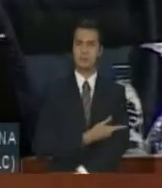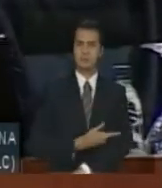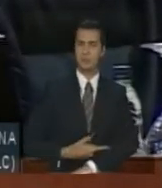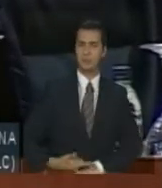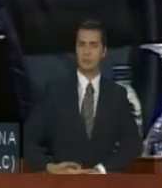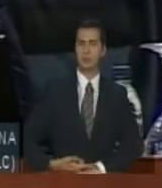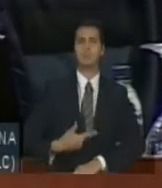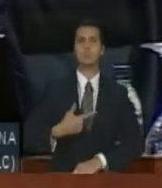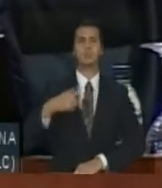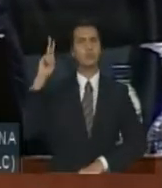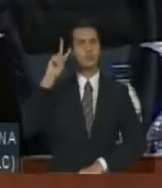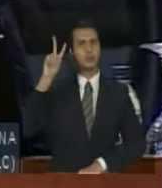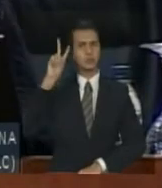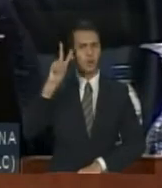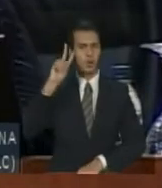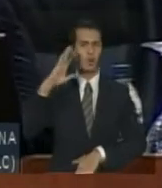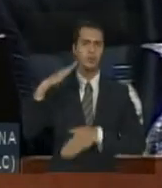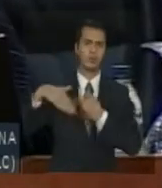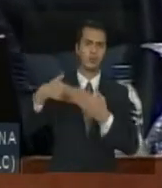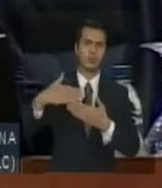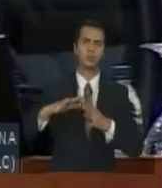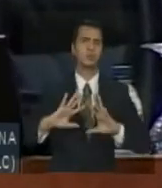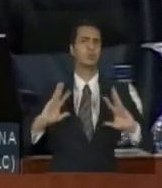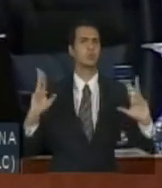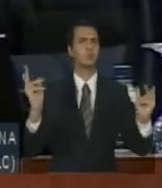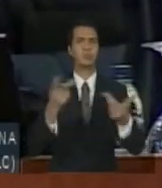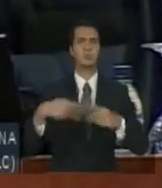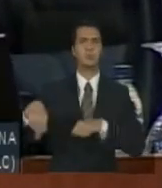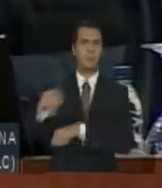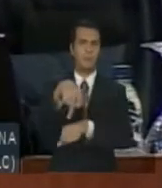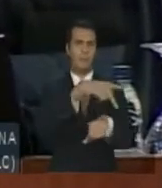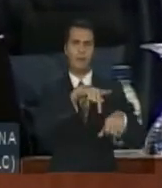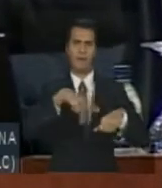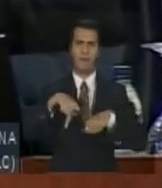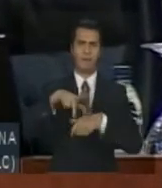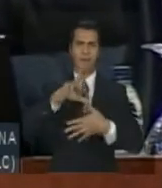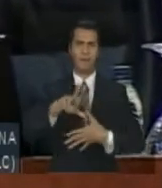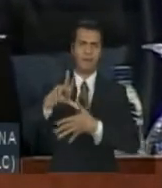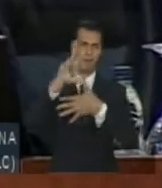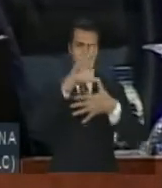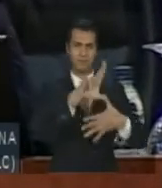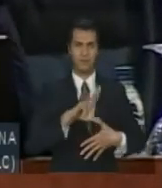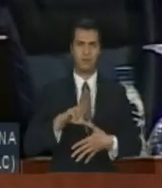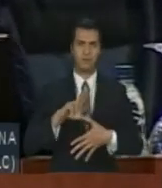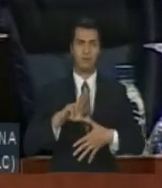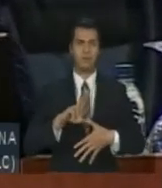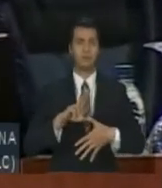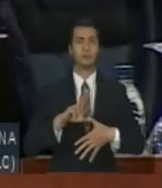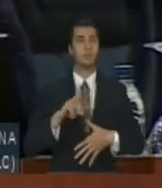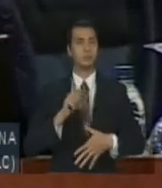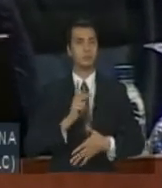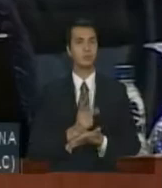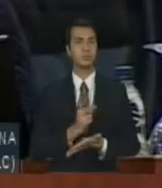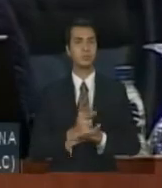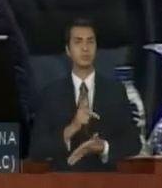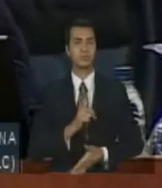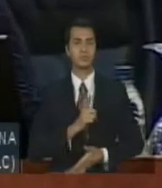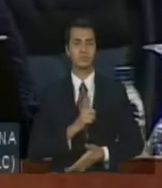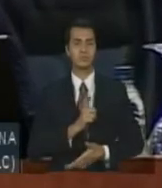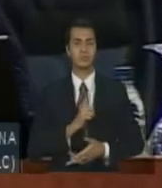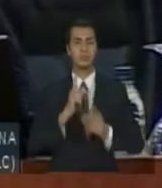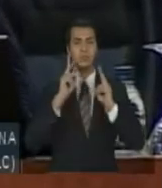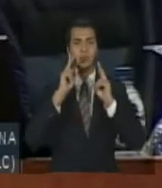características de sua história, todos os países da América Latina vêm olhando para os